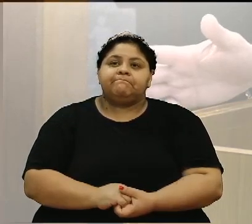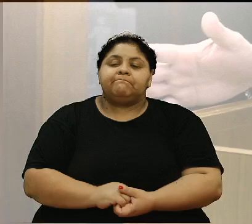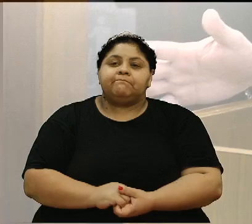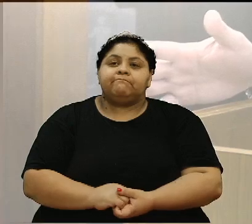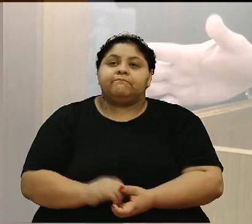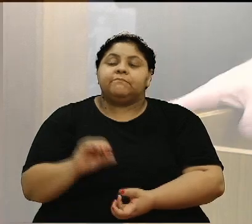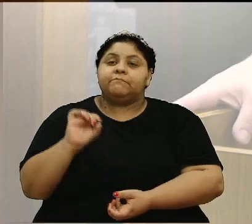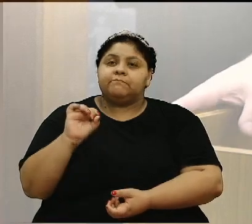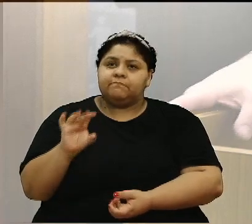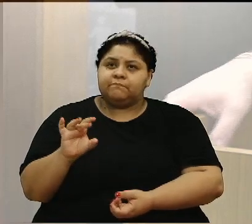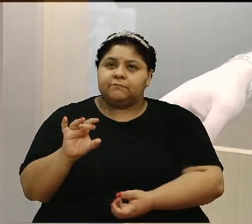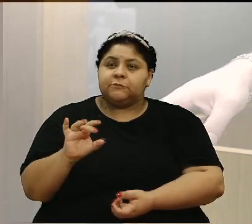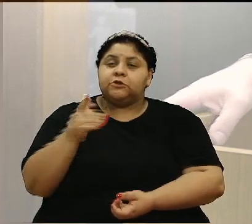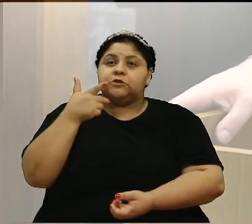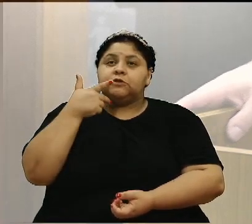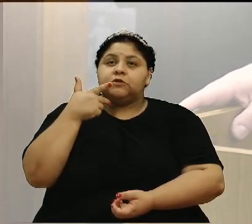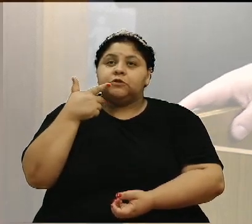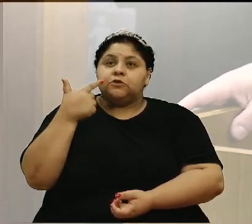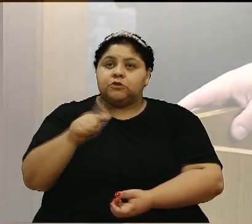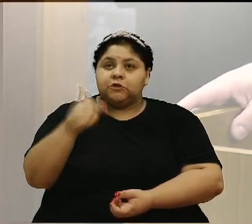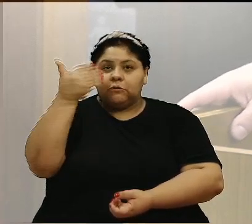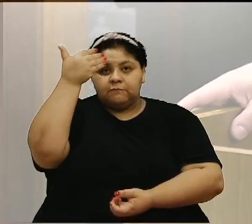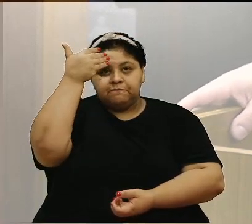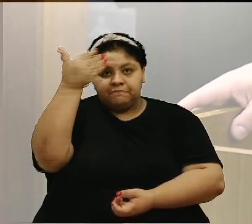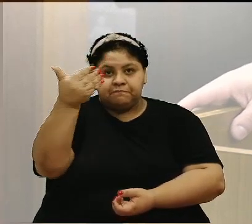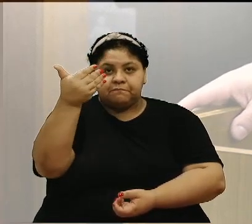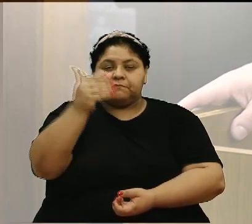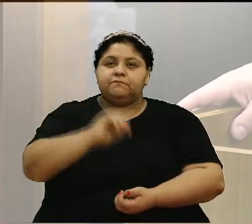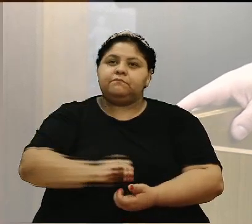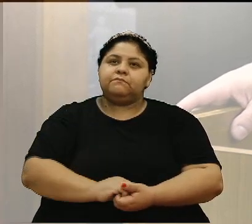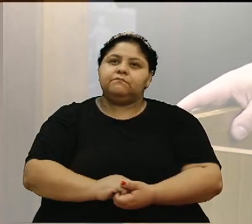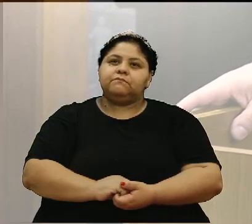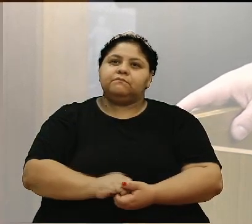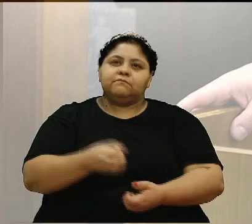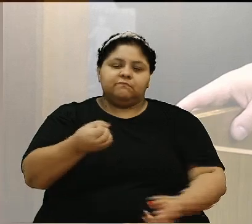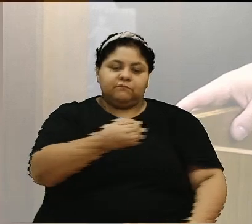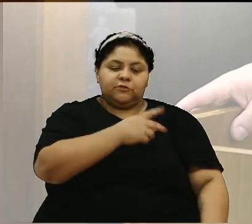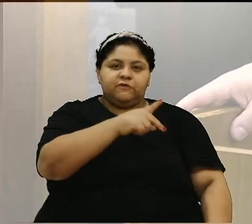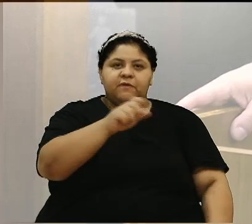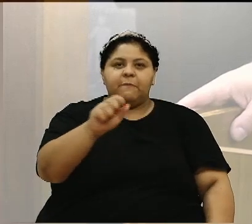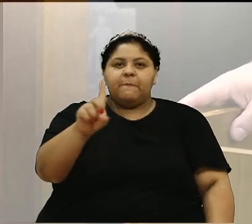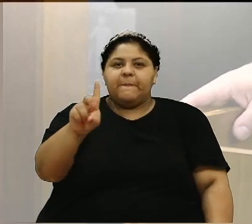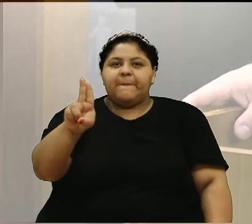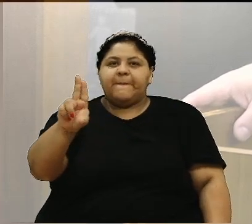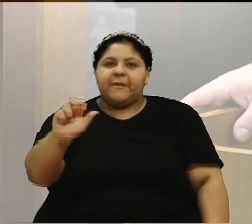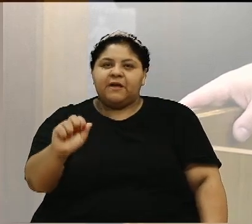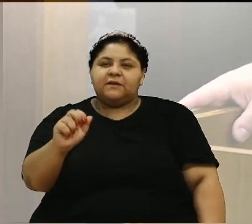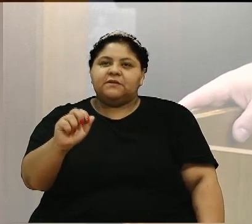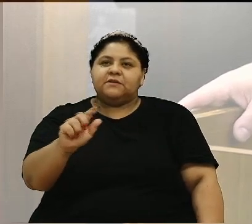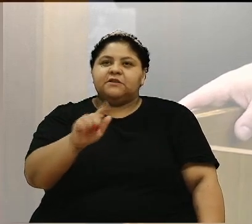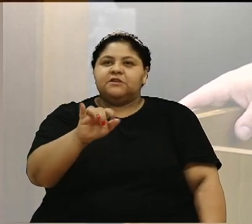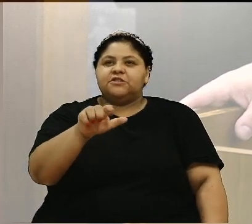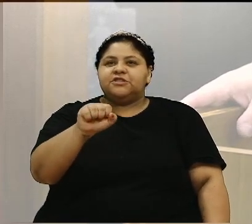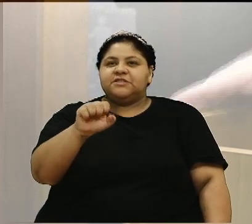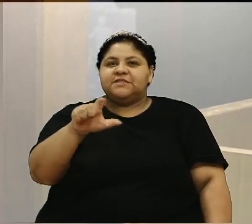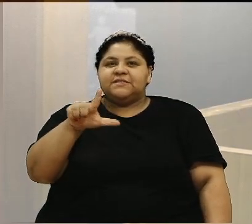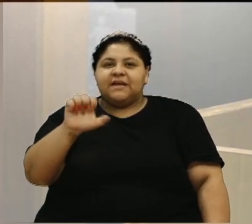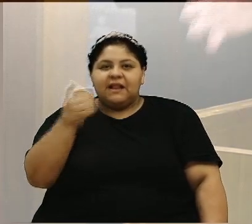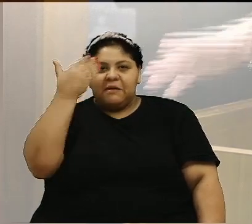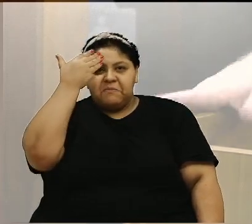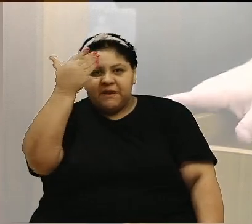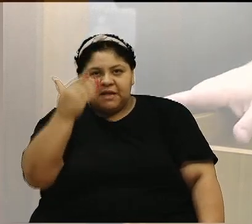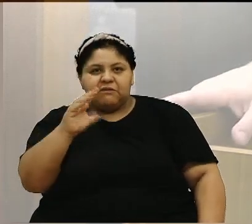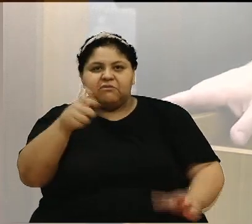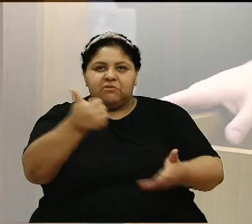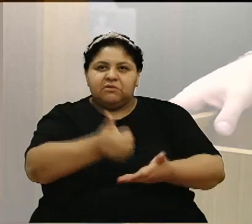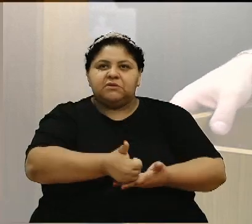somente, mais uma vez, agradecer o pessoal de Nova Pádua. Gisele, obrigado por todo o